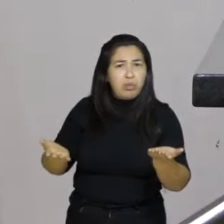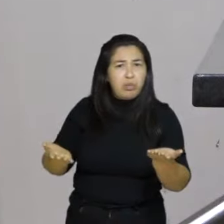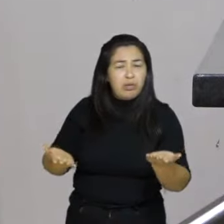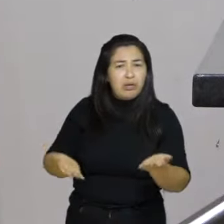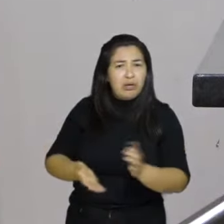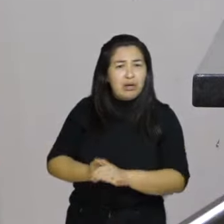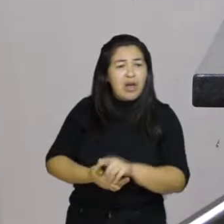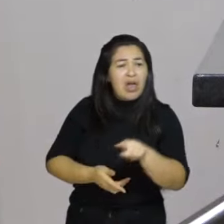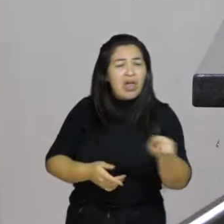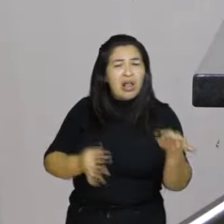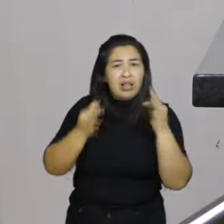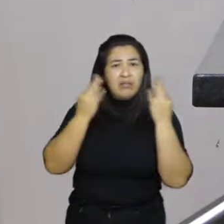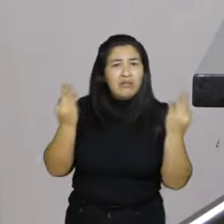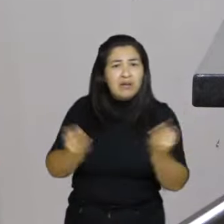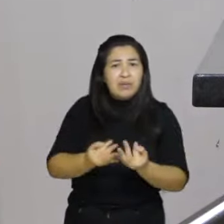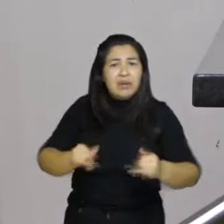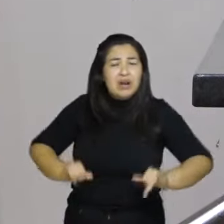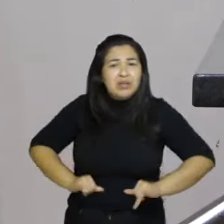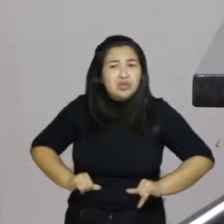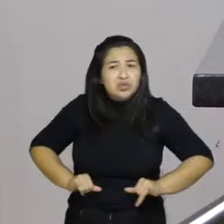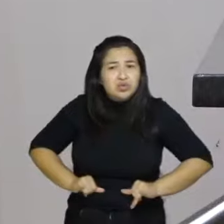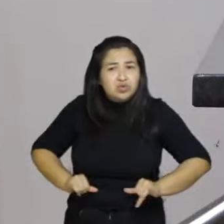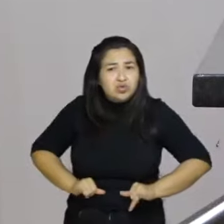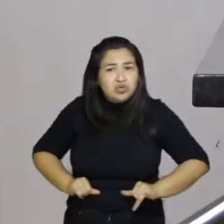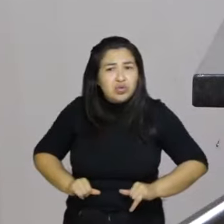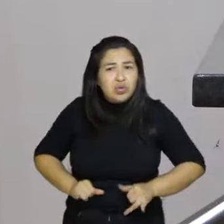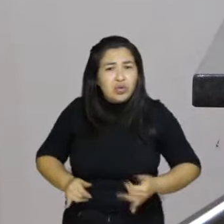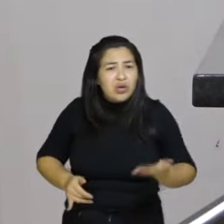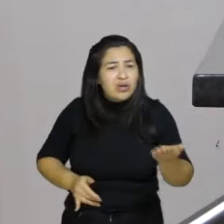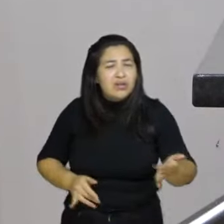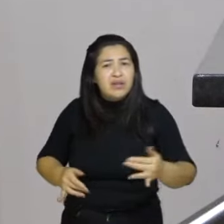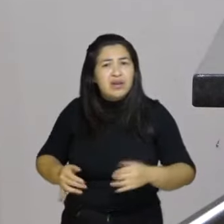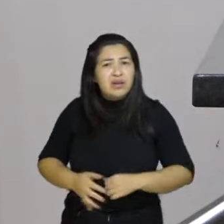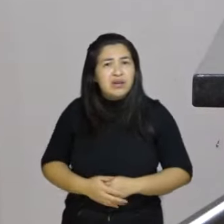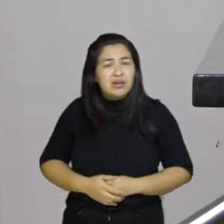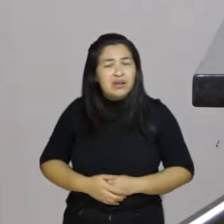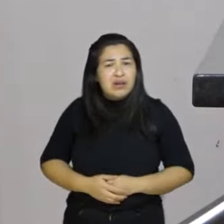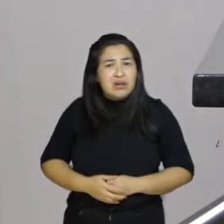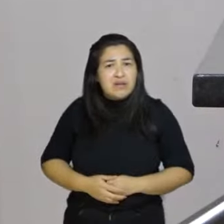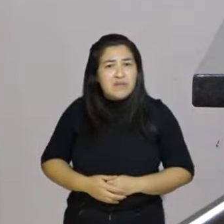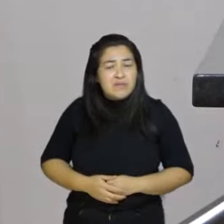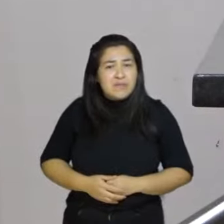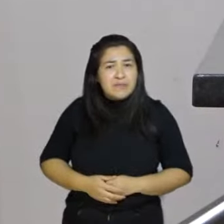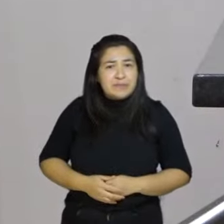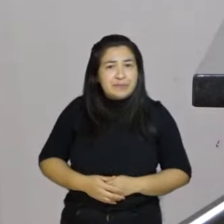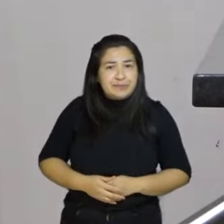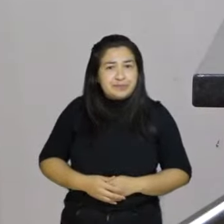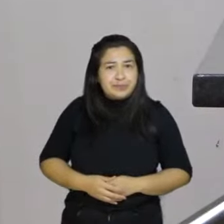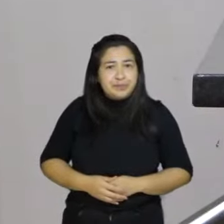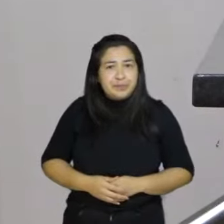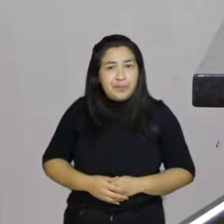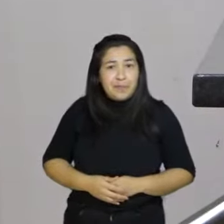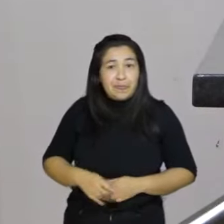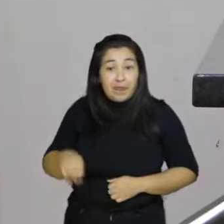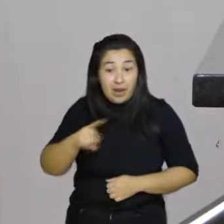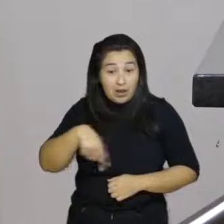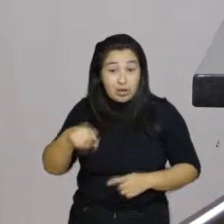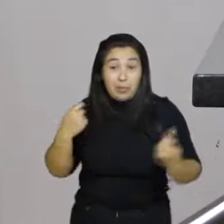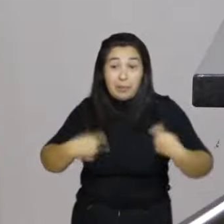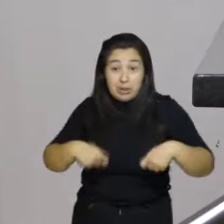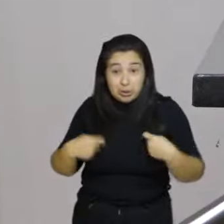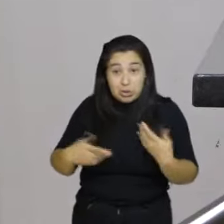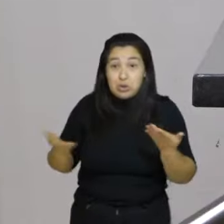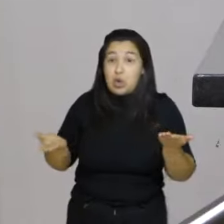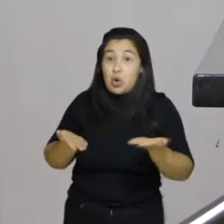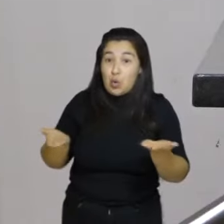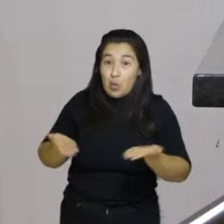que qual é a moderação que você vai mostrar pra família da vítima não nós temos que buscar agora